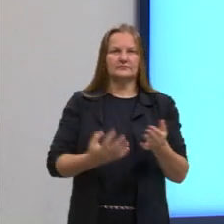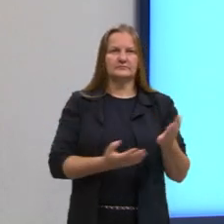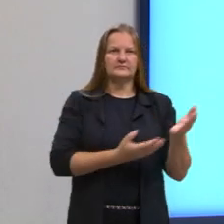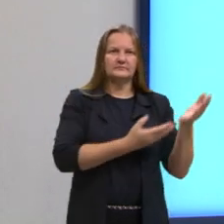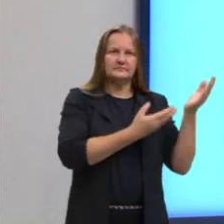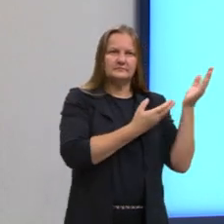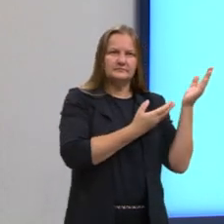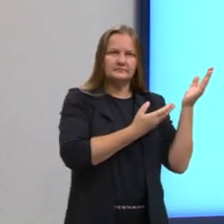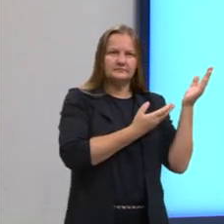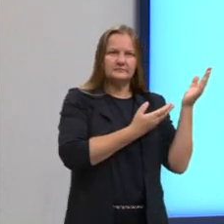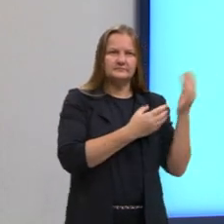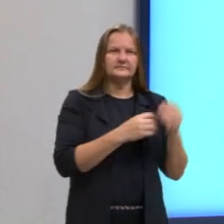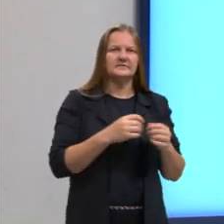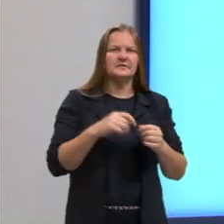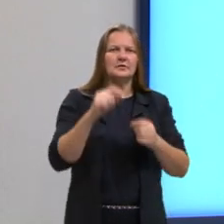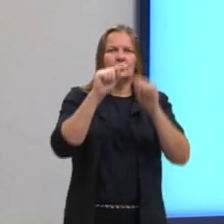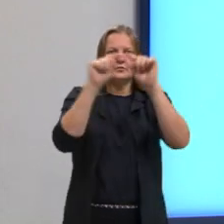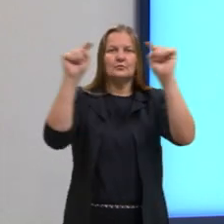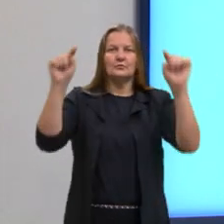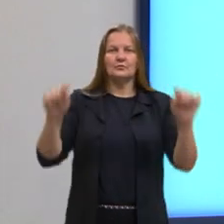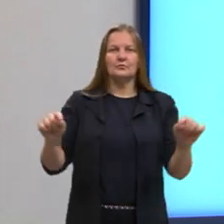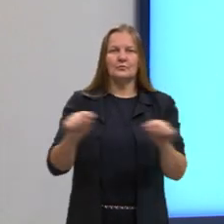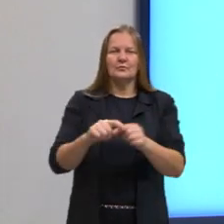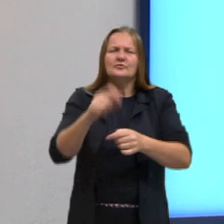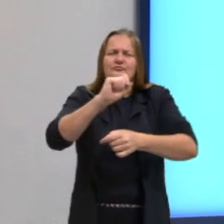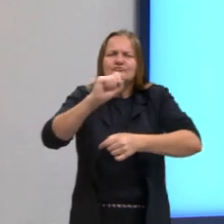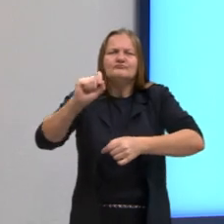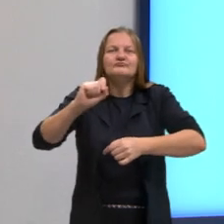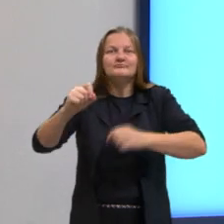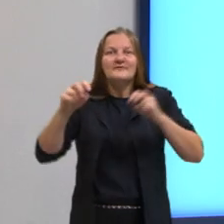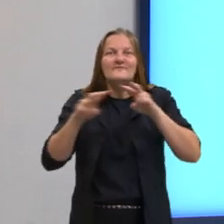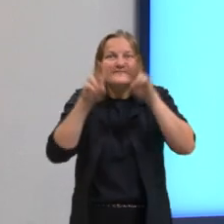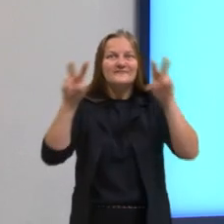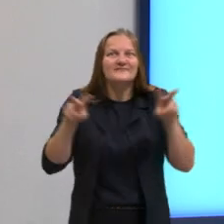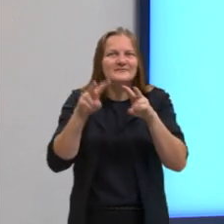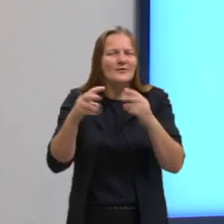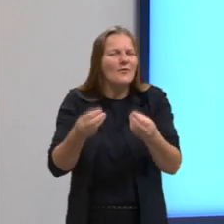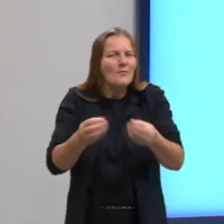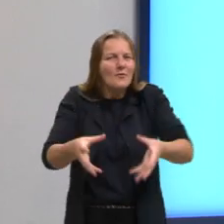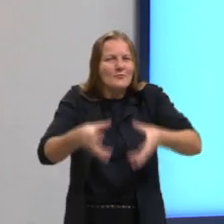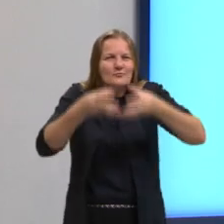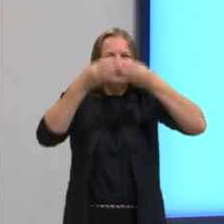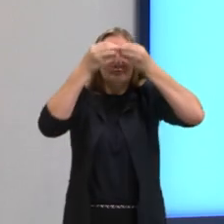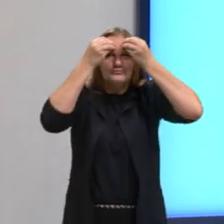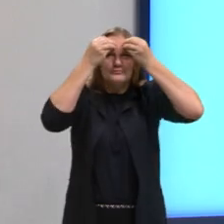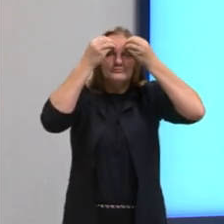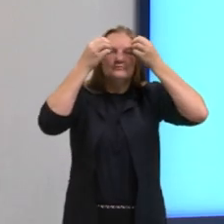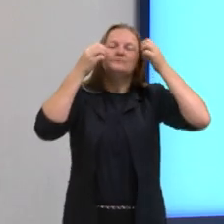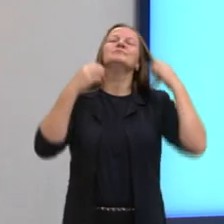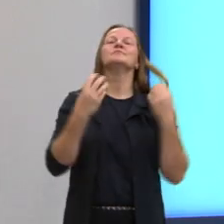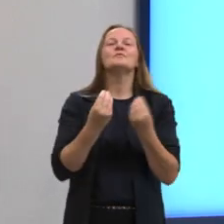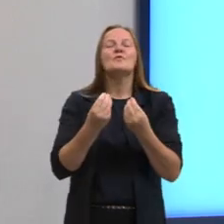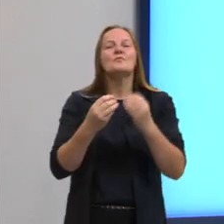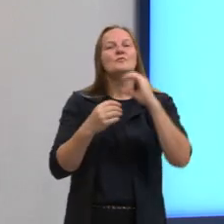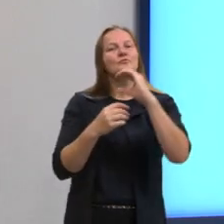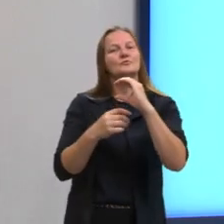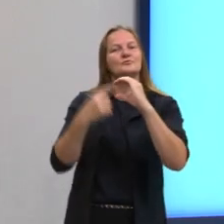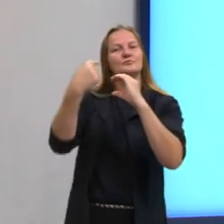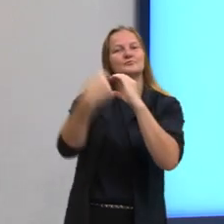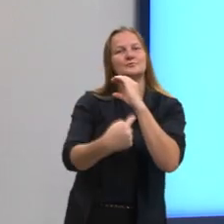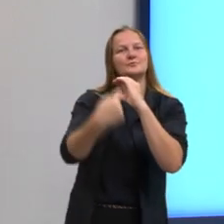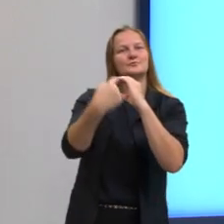vamos voltar para o quadro Então para que a gente possa então ver visualizar o passo-a-passo dessa anotação não está